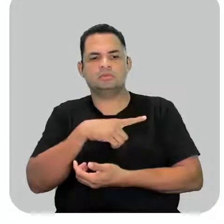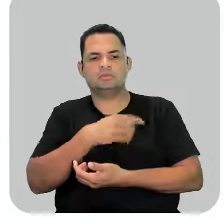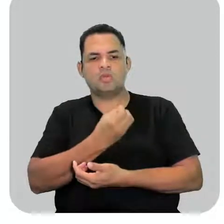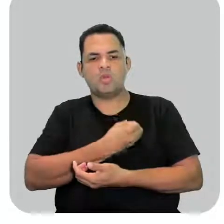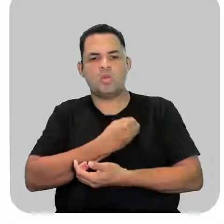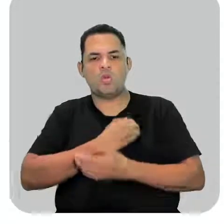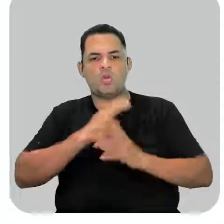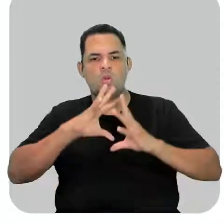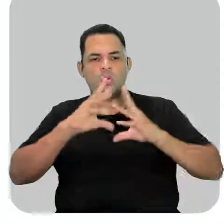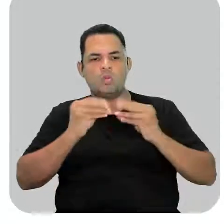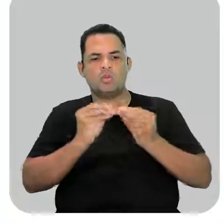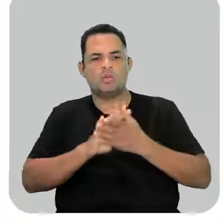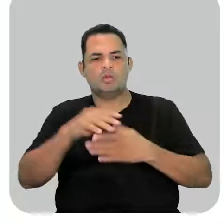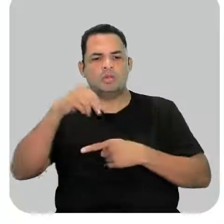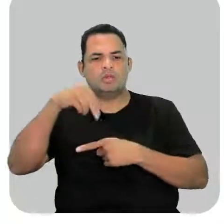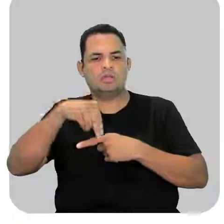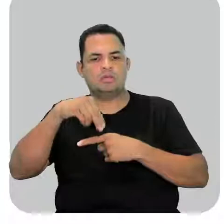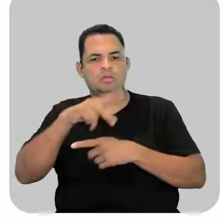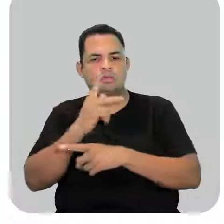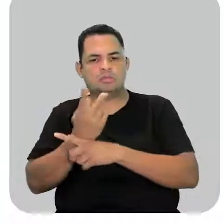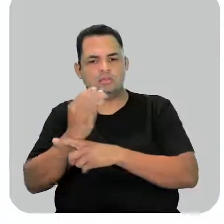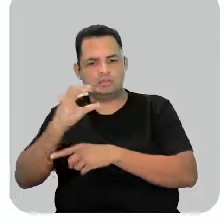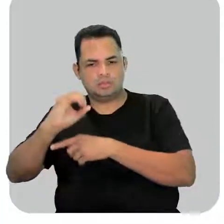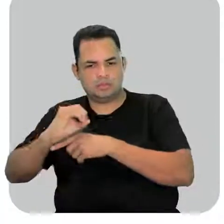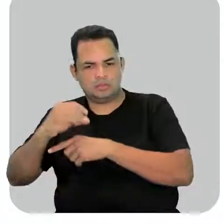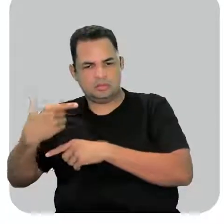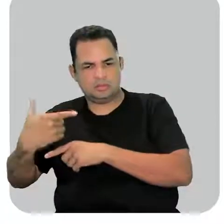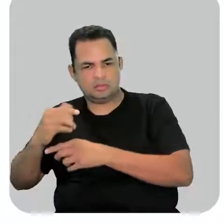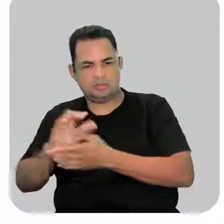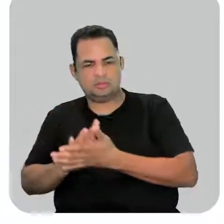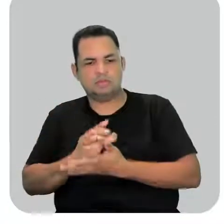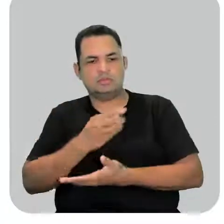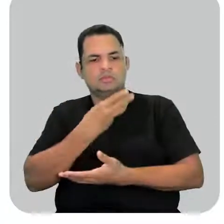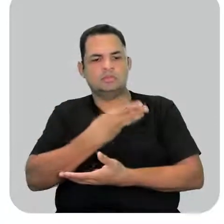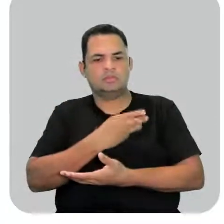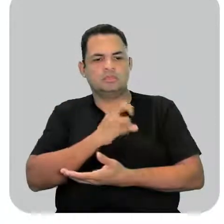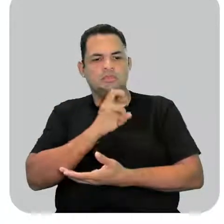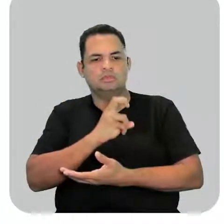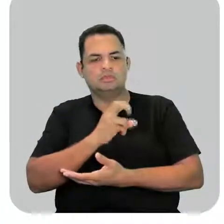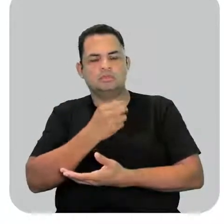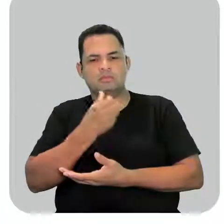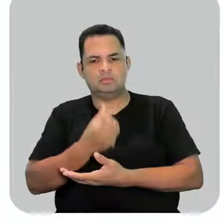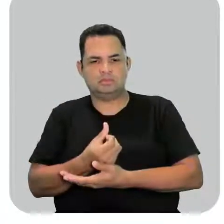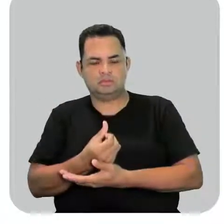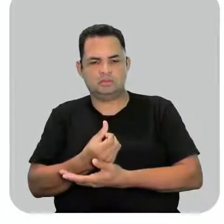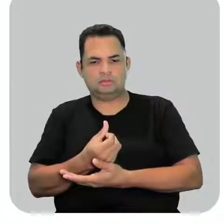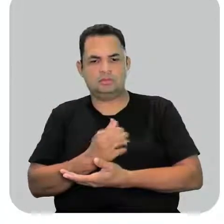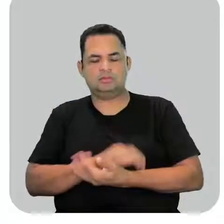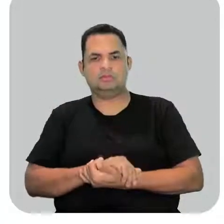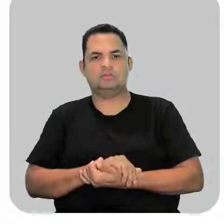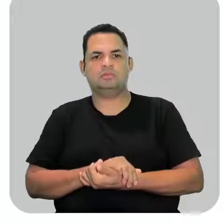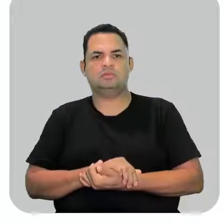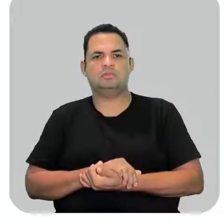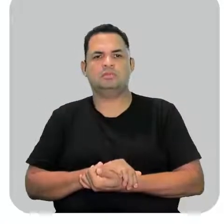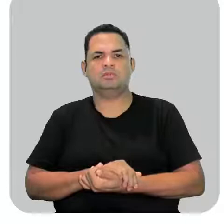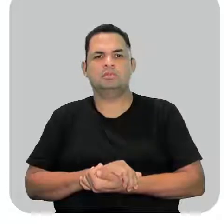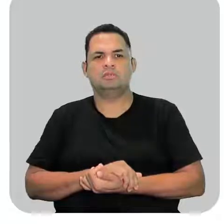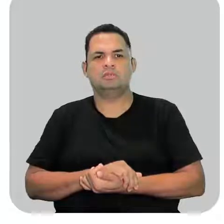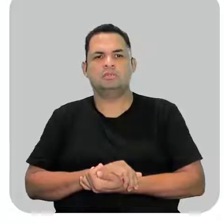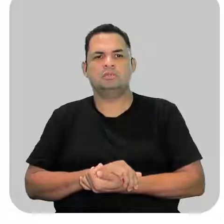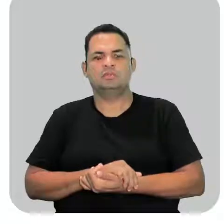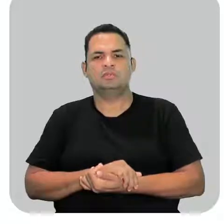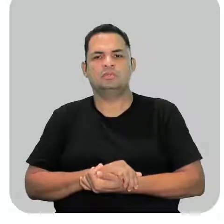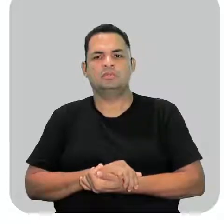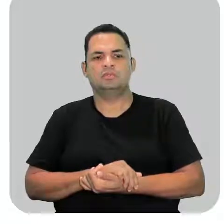número total de nitrogênios, hidrogênios e oxigênios é 3, 5 e 6. Só